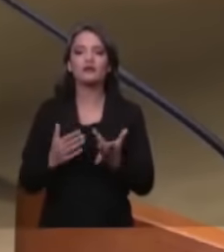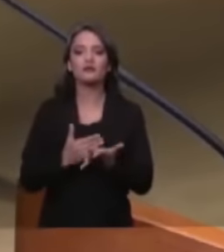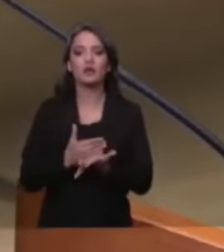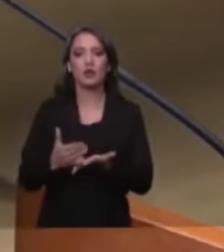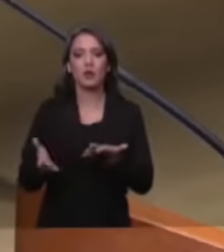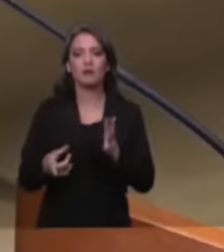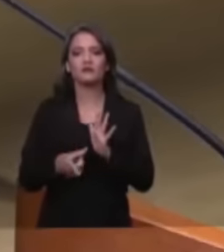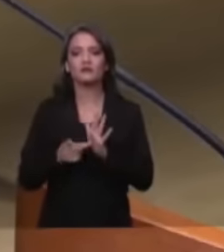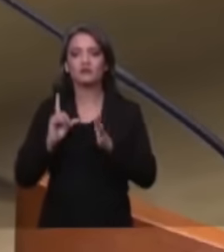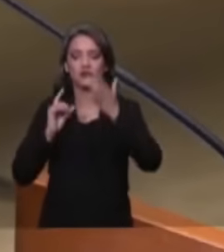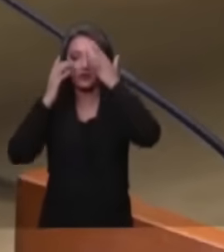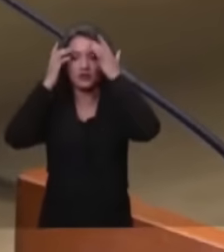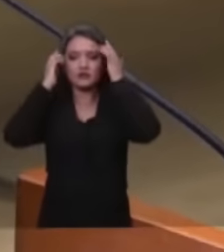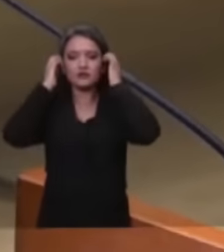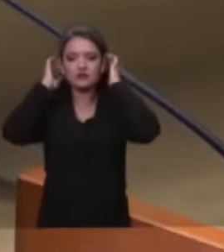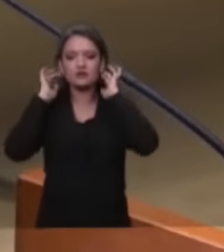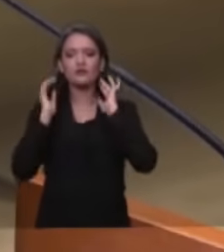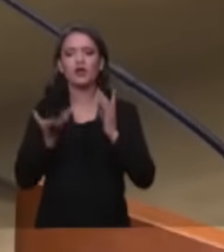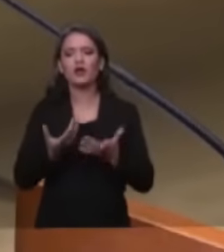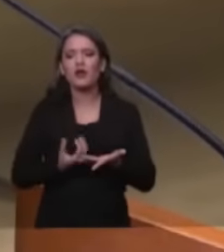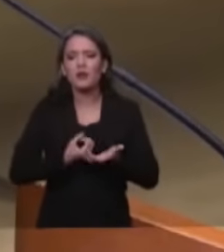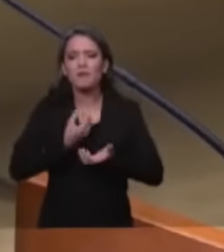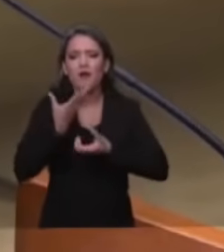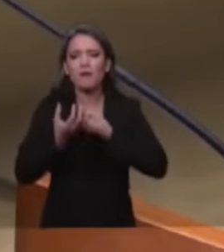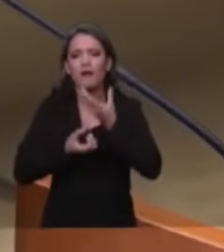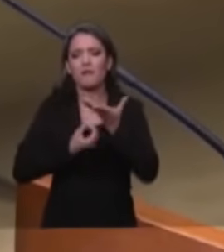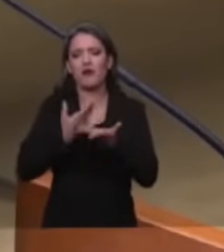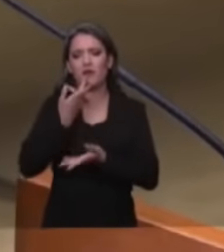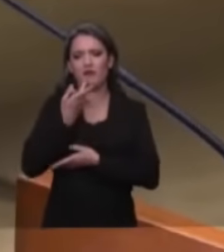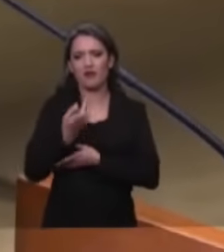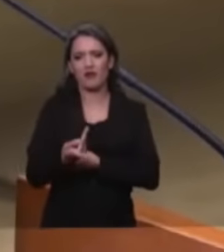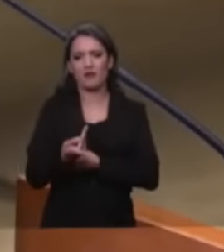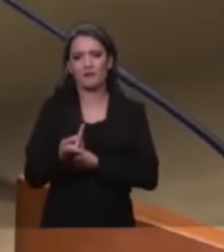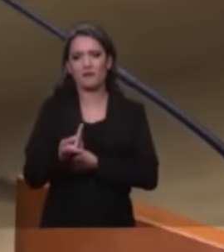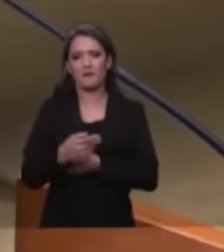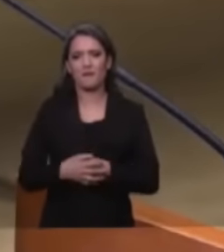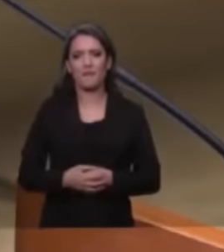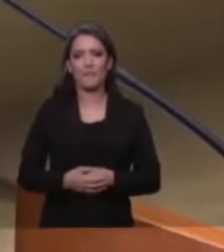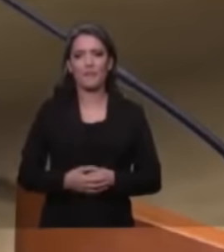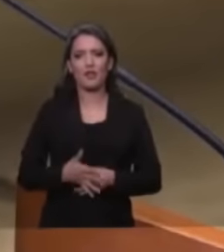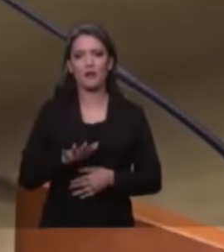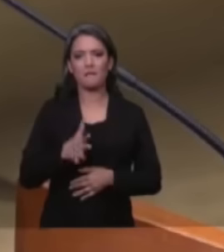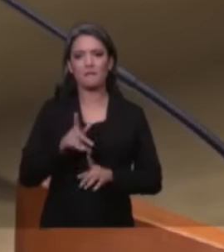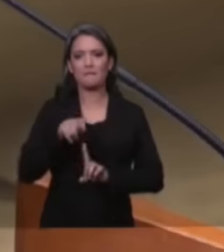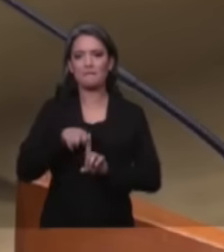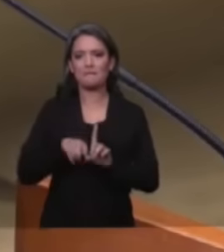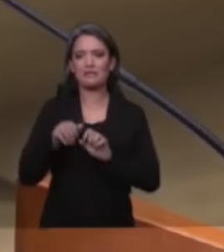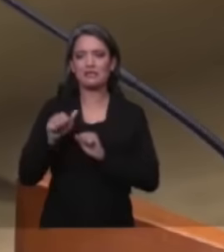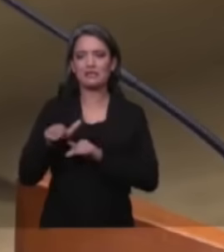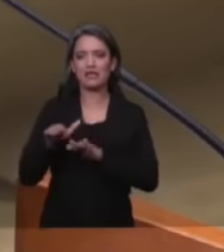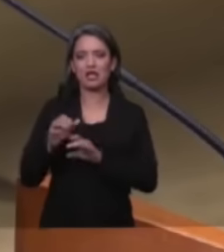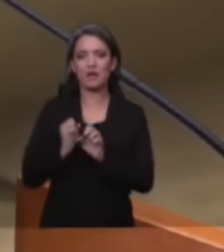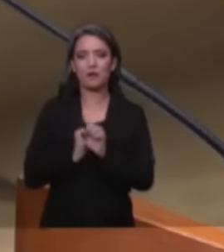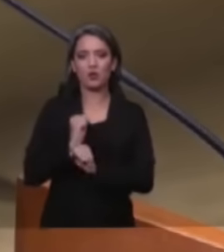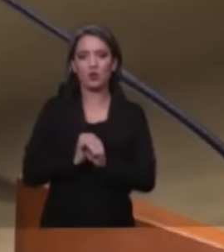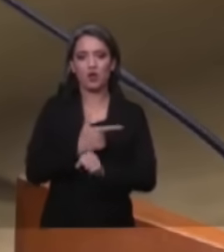protagonizou o grotesco espetáculo de ataques aos ministros do STF e propagou discurso de ódio. Cliente do advogado